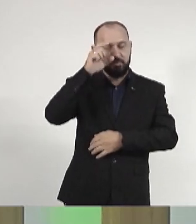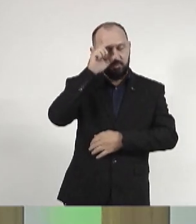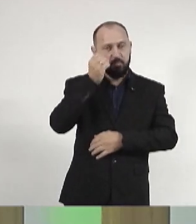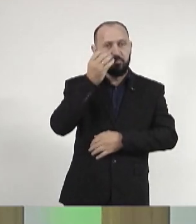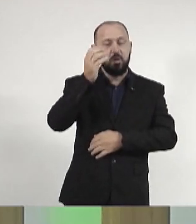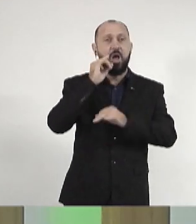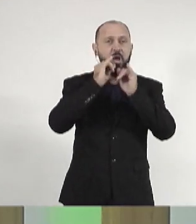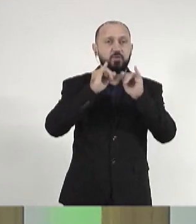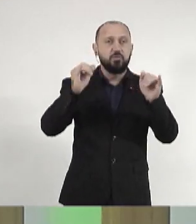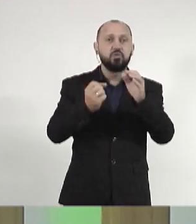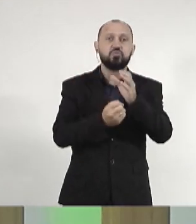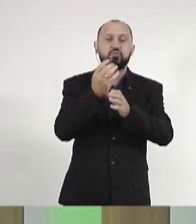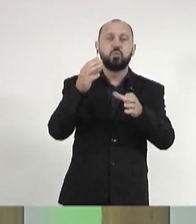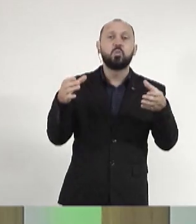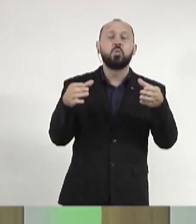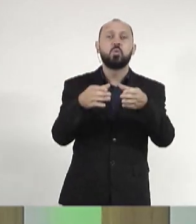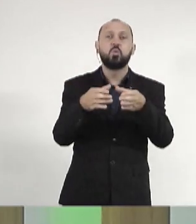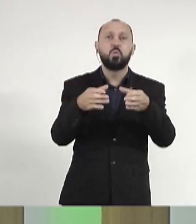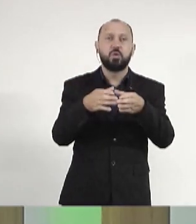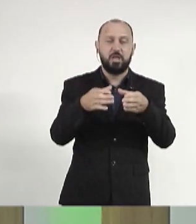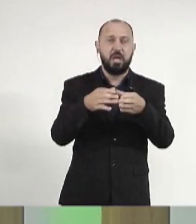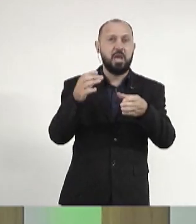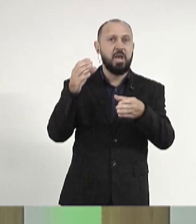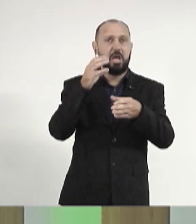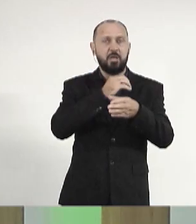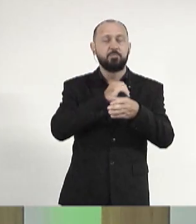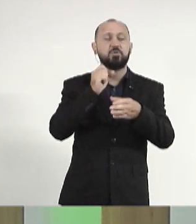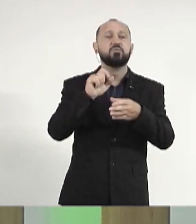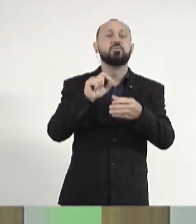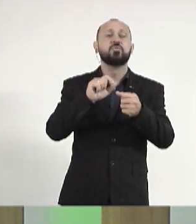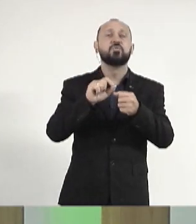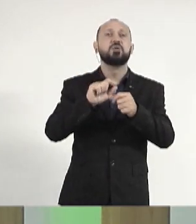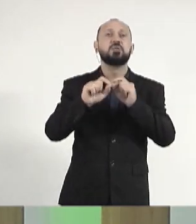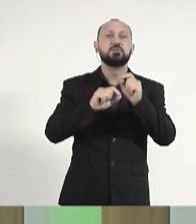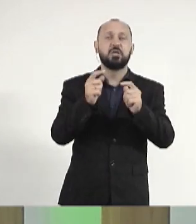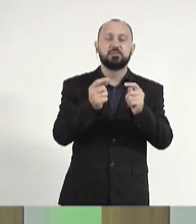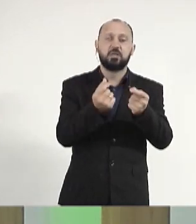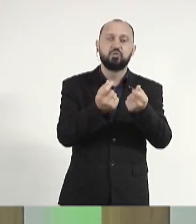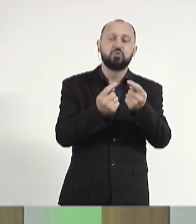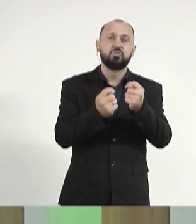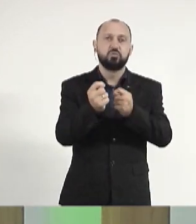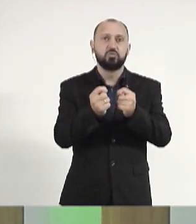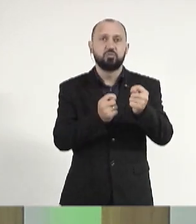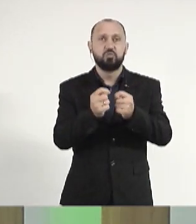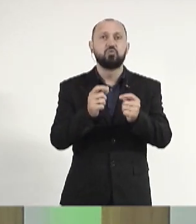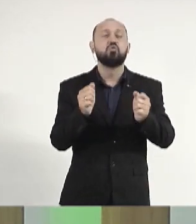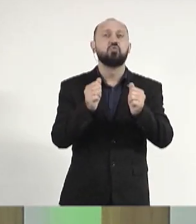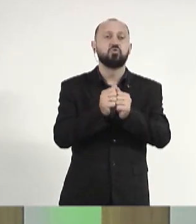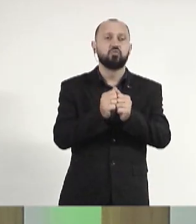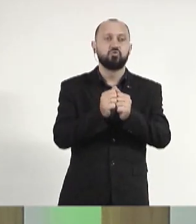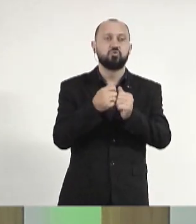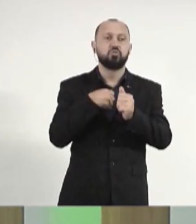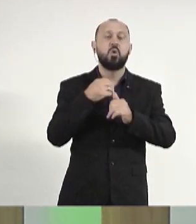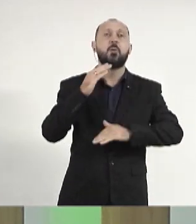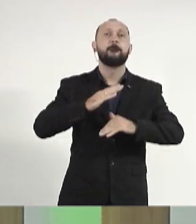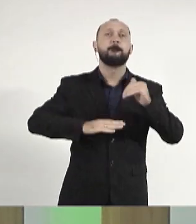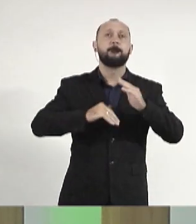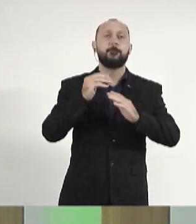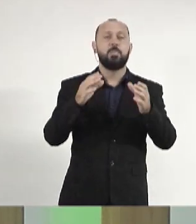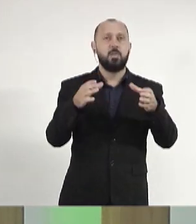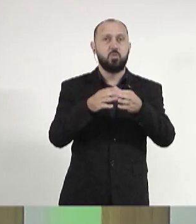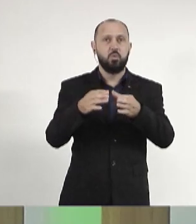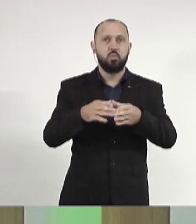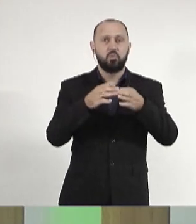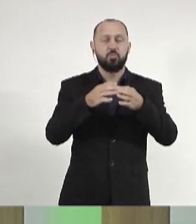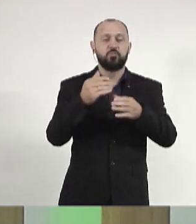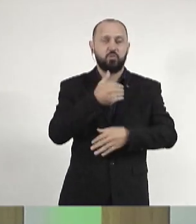Neto anunciou a criação de uma comissão temporária que vai fazer, então, essa negociação, esse meio de campo entre os profissionais da